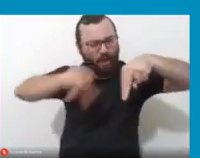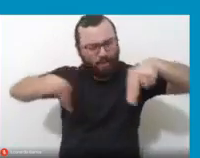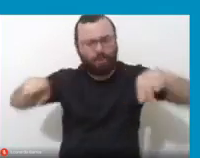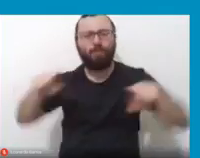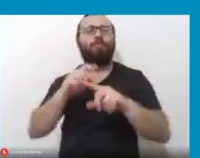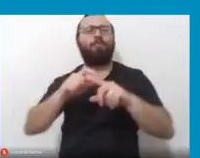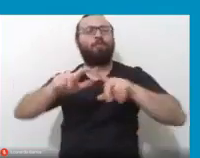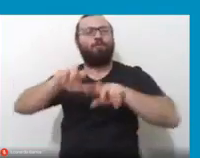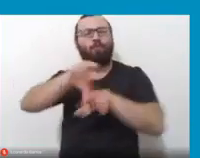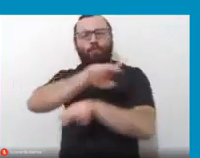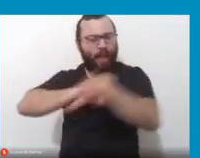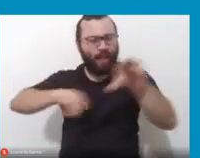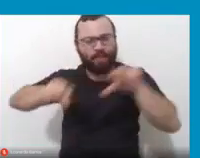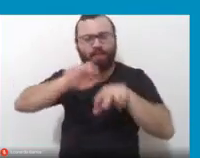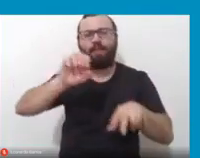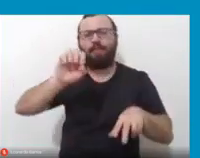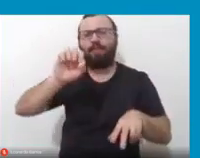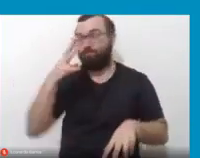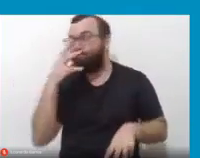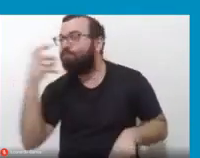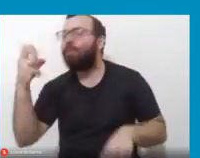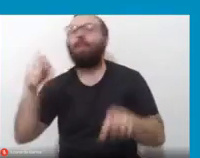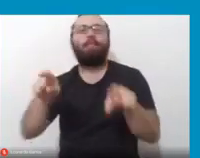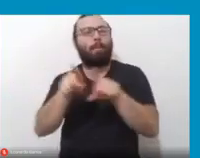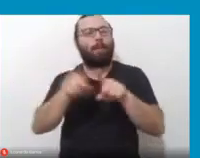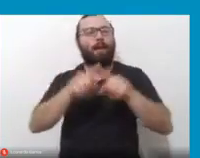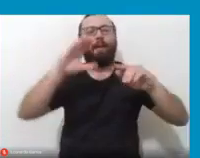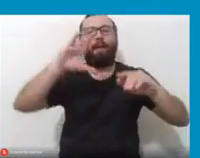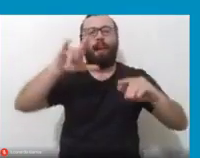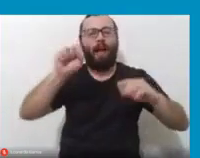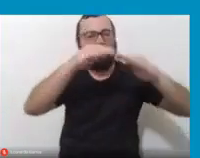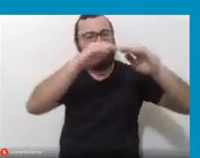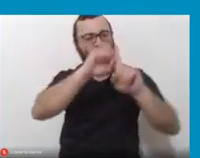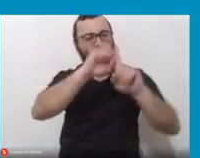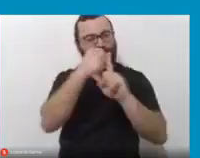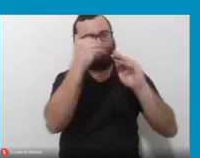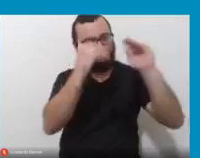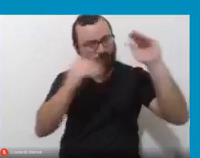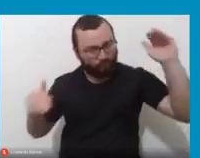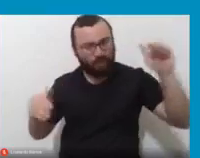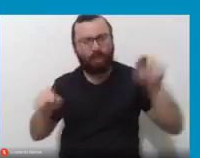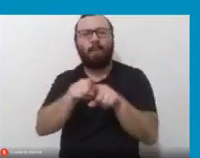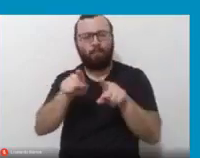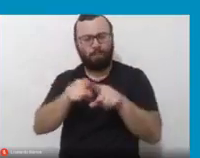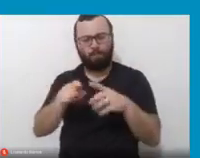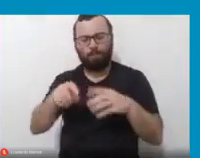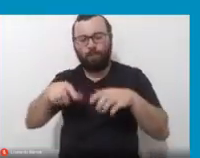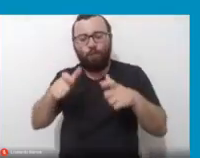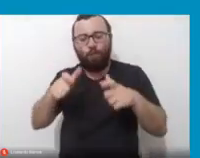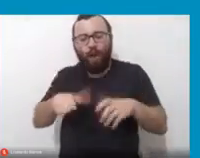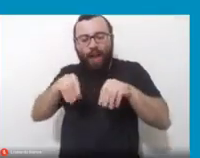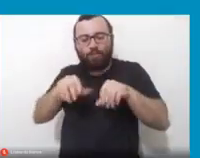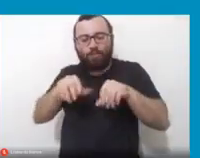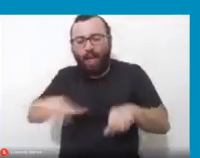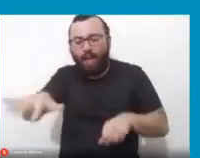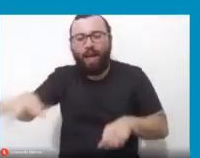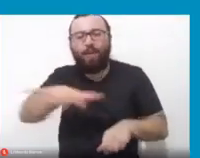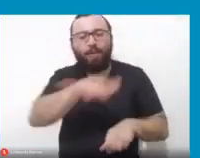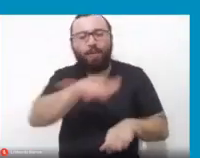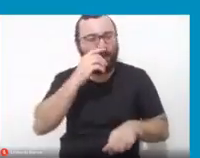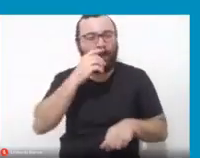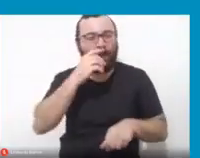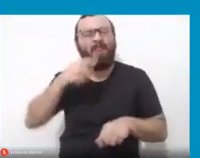sexualidade, diversa em termos de classe, diversa em termos regionais, mas isso é visto como de uma forma